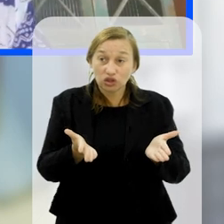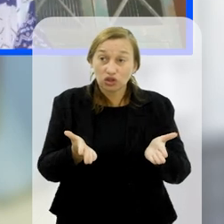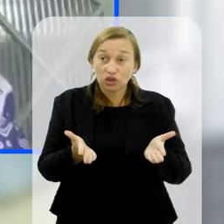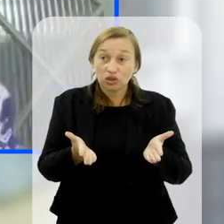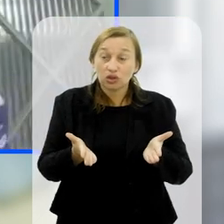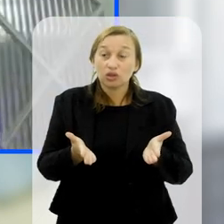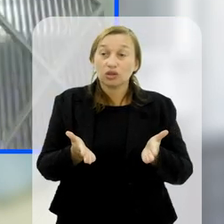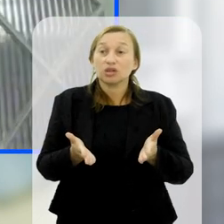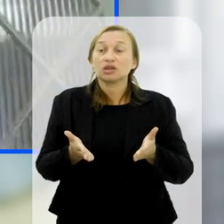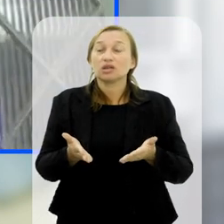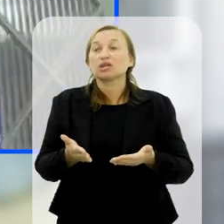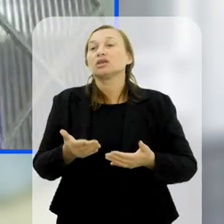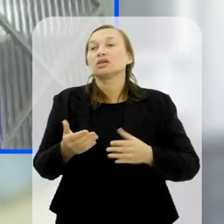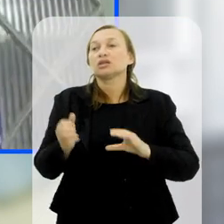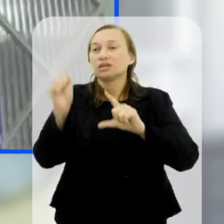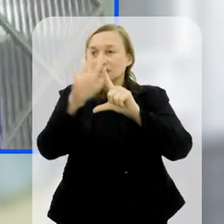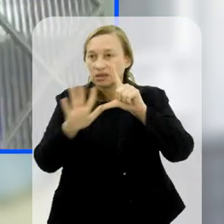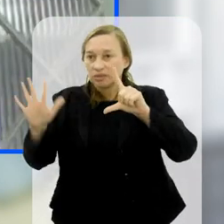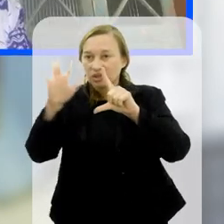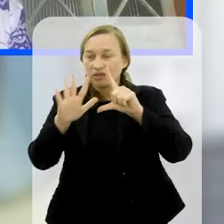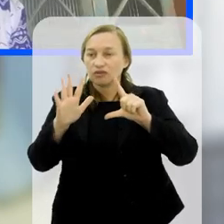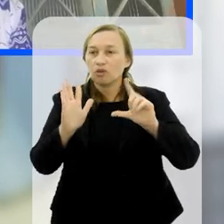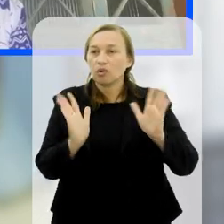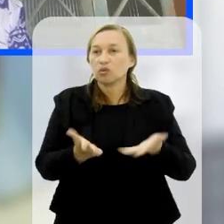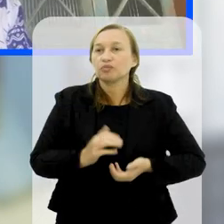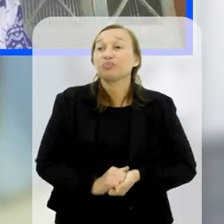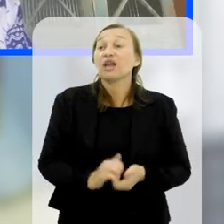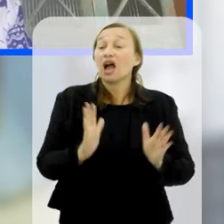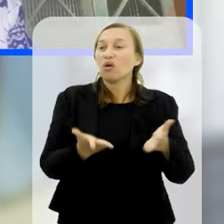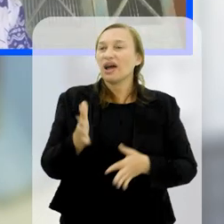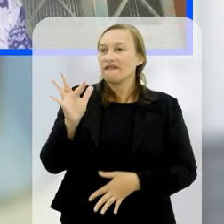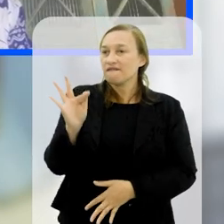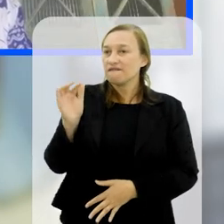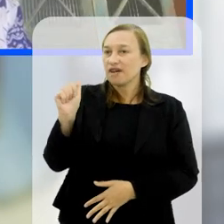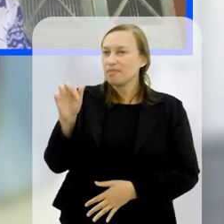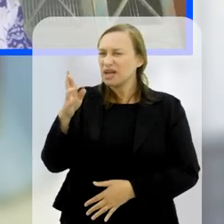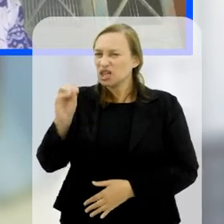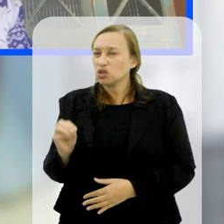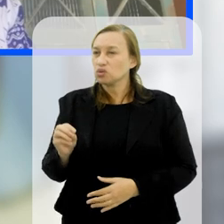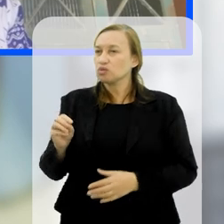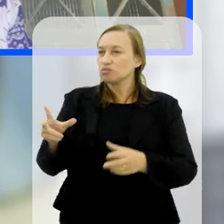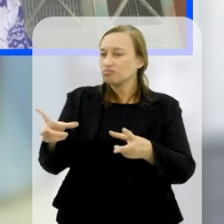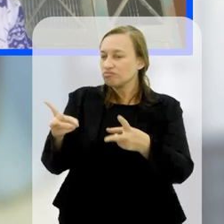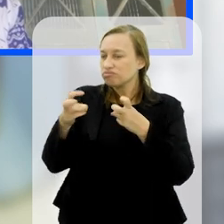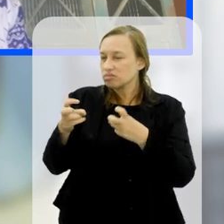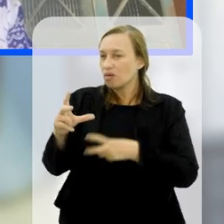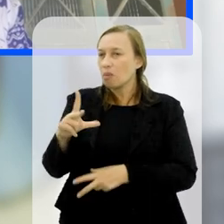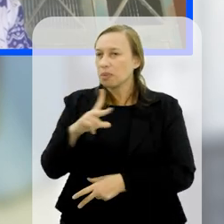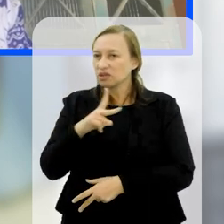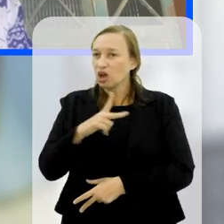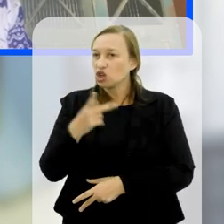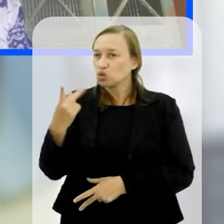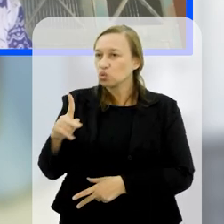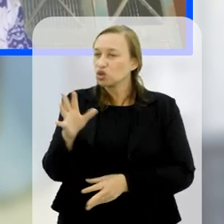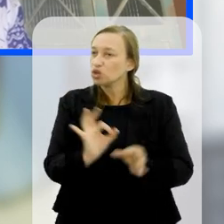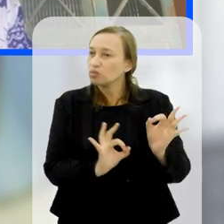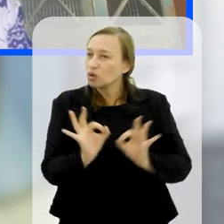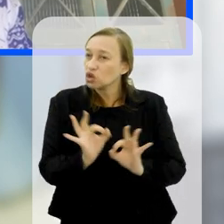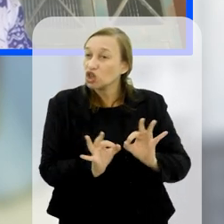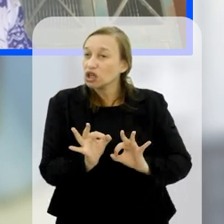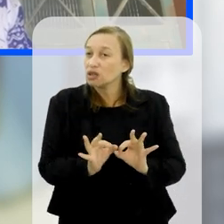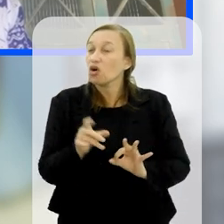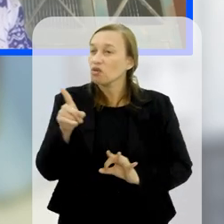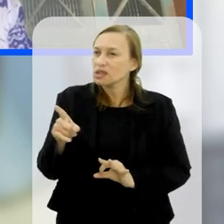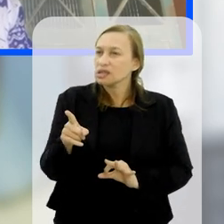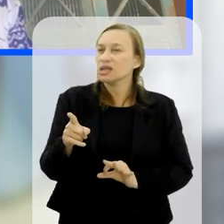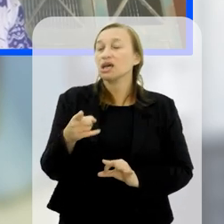através dessa ponte que a gente está construindo. Agora, Fabrício, de uma percepção pessoal sua, né, em relação a esse projeto, você aí que